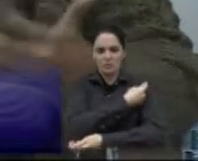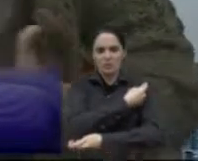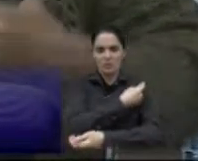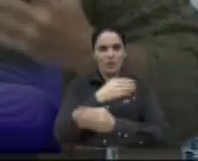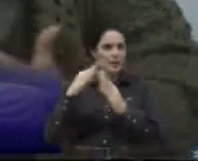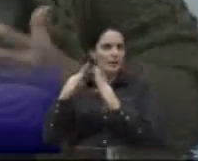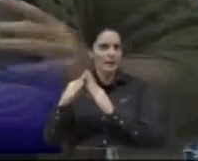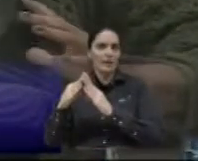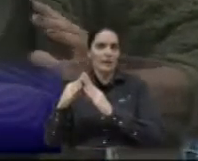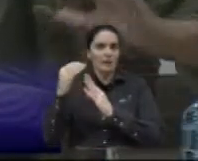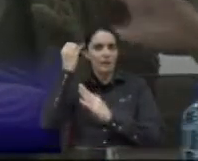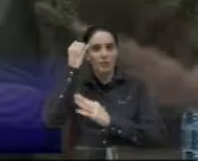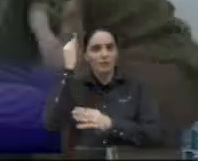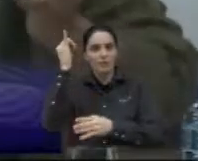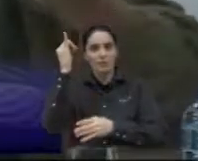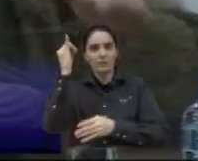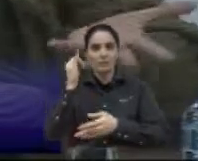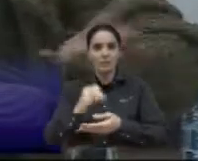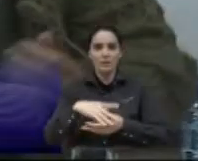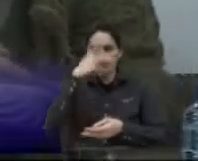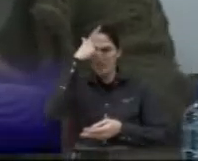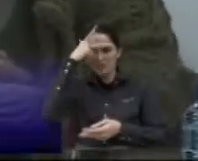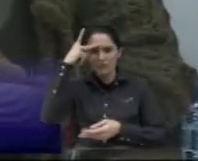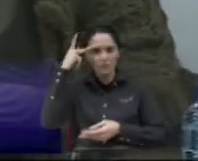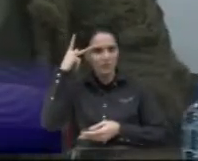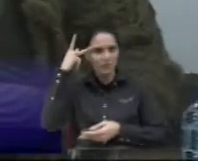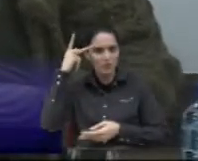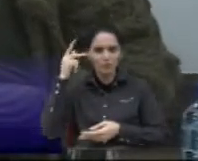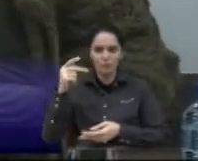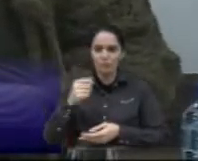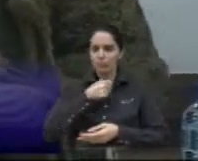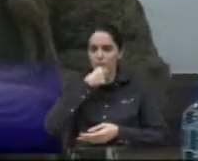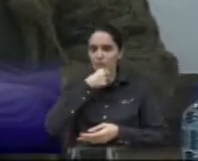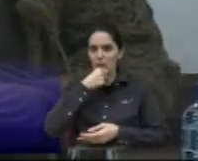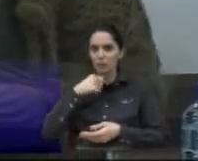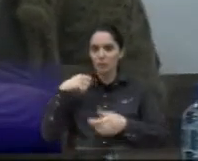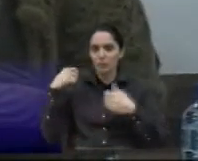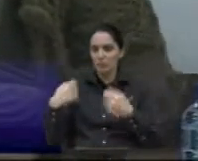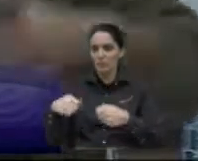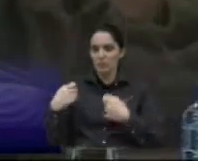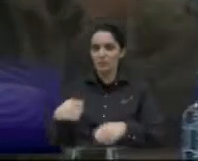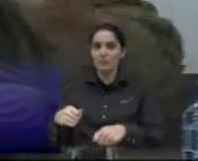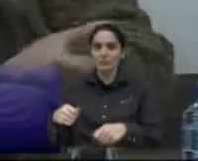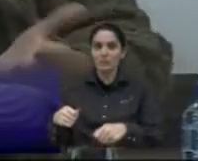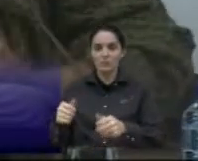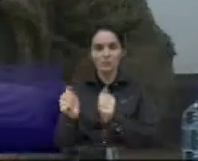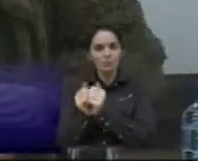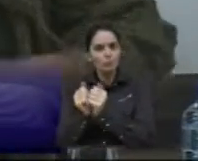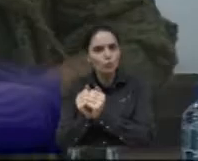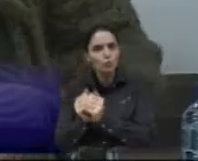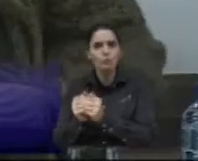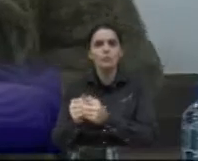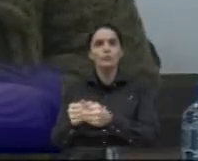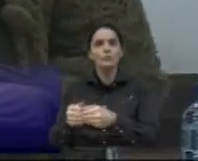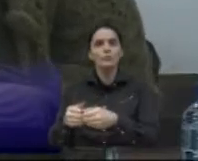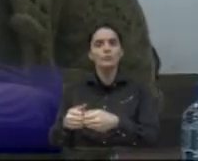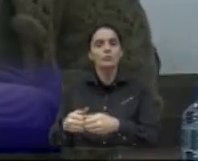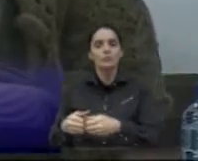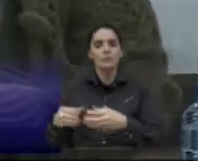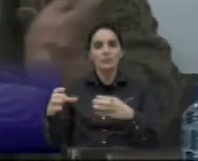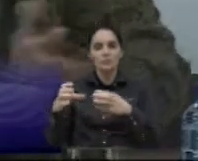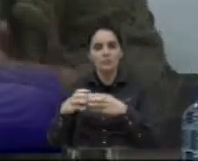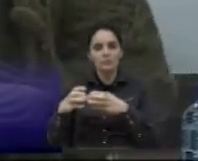de tudo, a ideia de que a pessoa idosa deve participar da vida da comunidade. Isso foi resolvido através